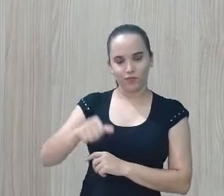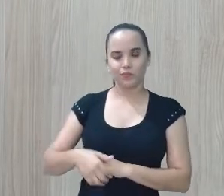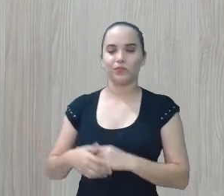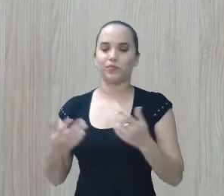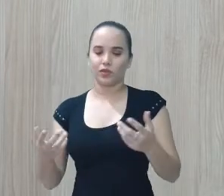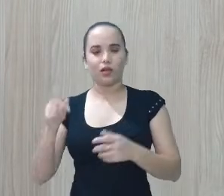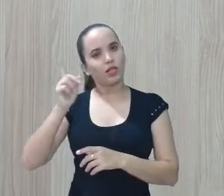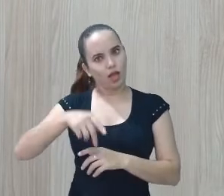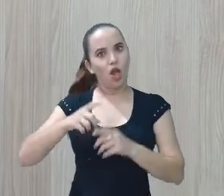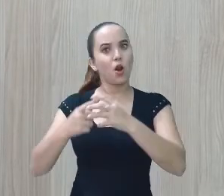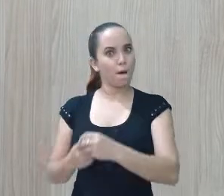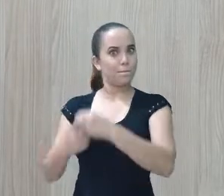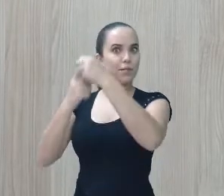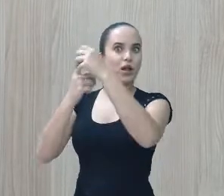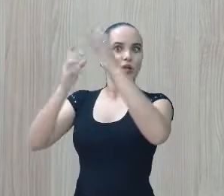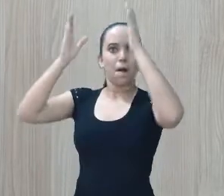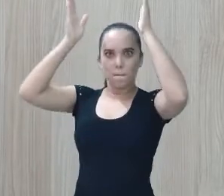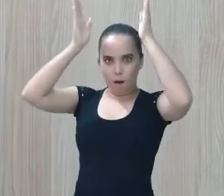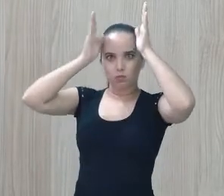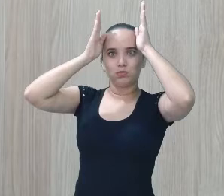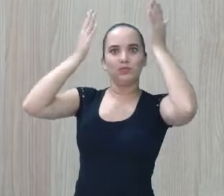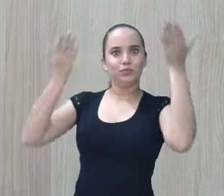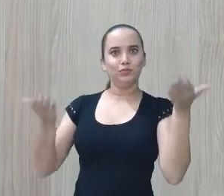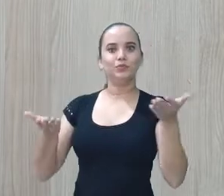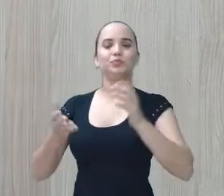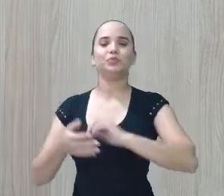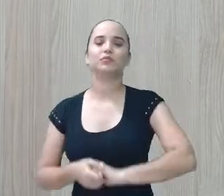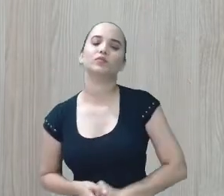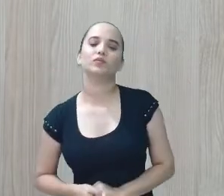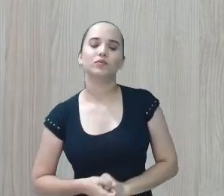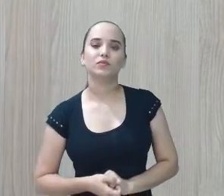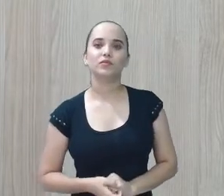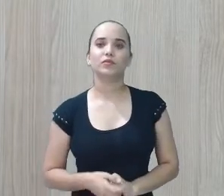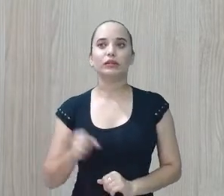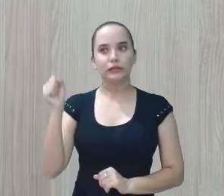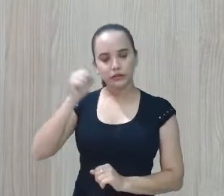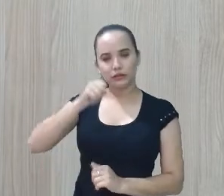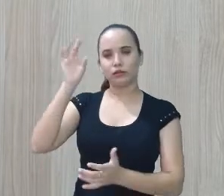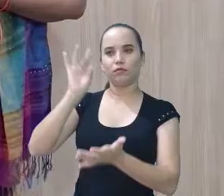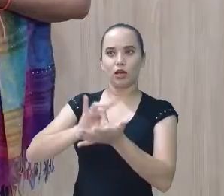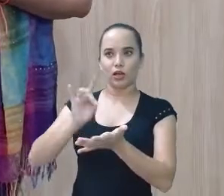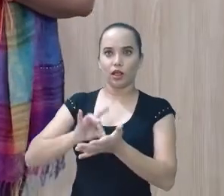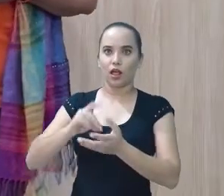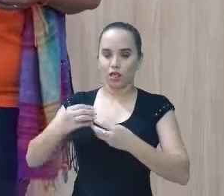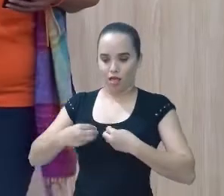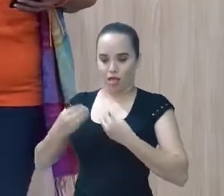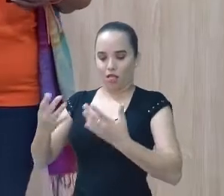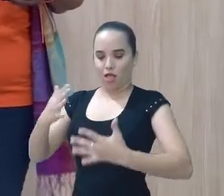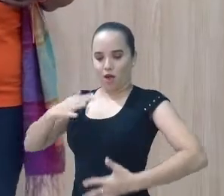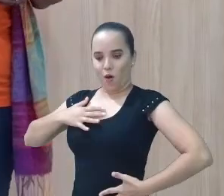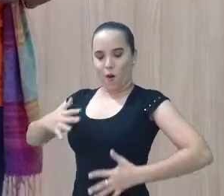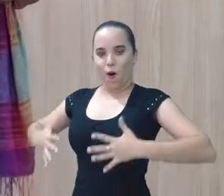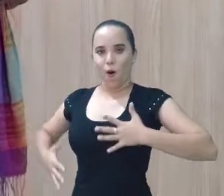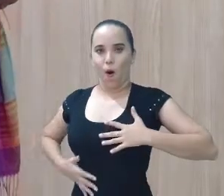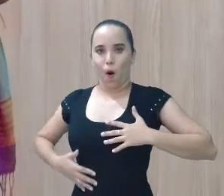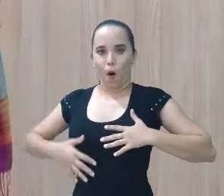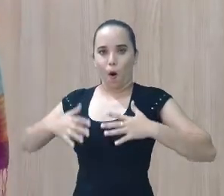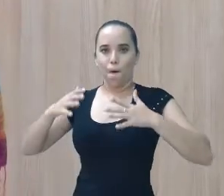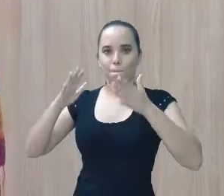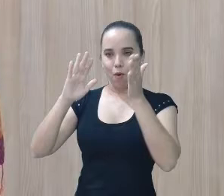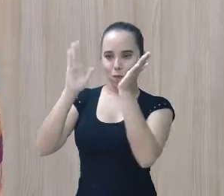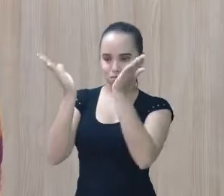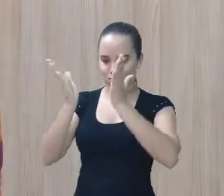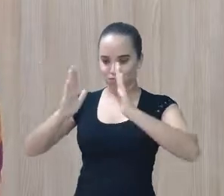né? Desse povo. Então essa mão, ela quer dizer alguma coisa. E ele deu um corpo atlético a ele, porque ele conseguiu